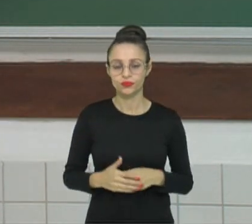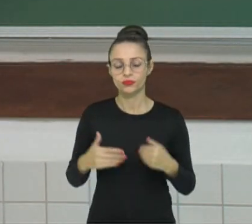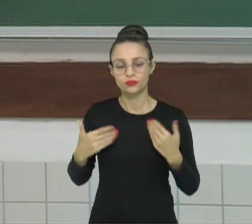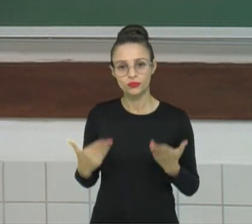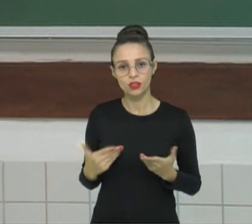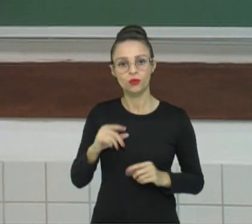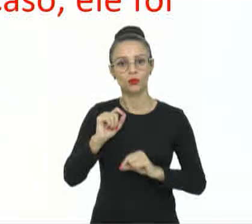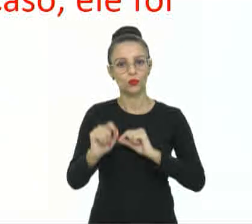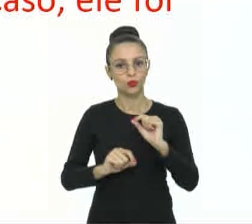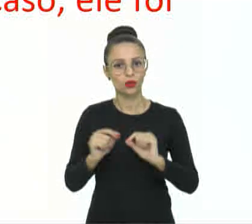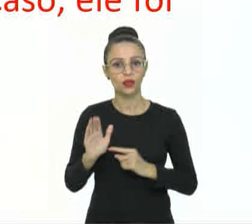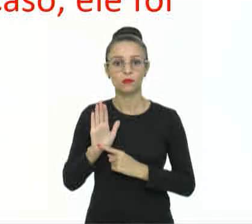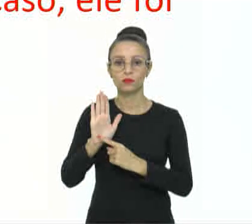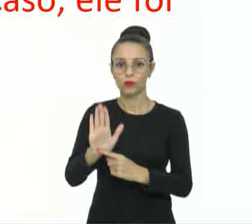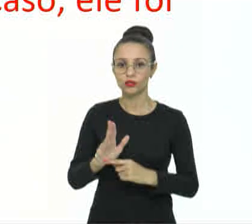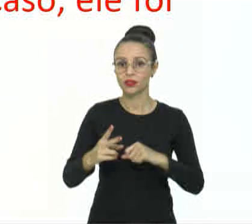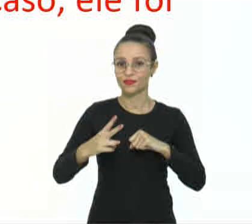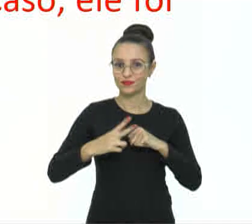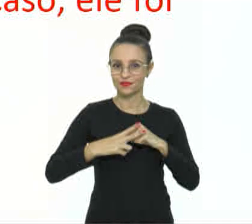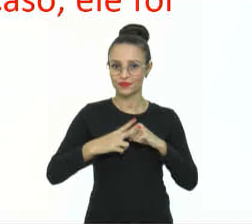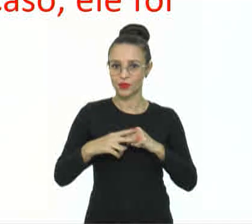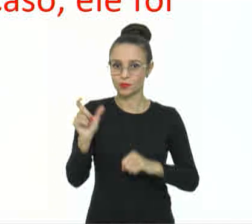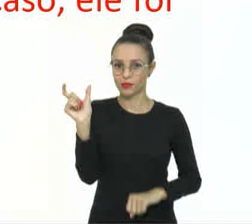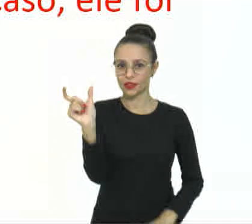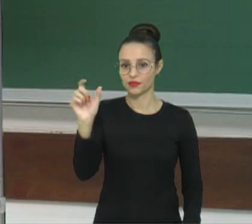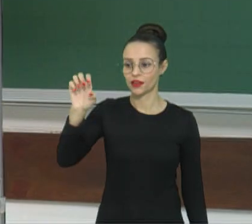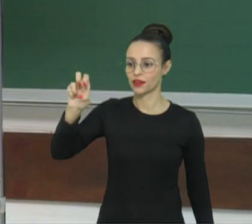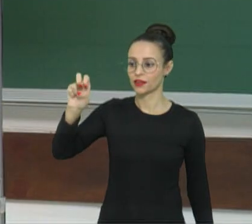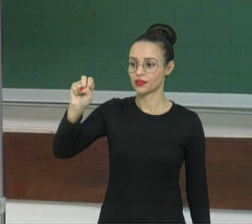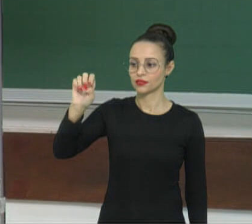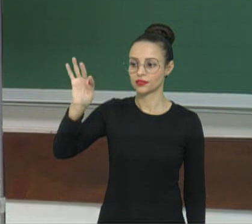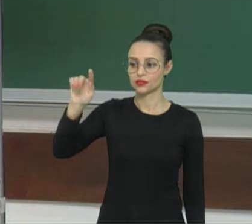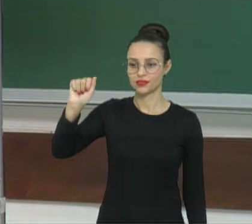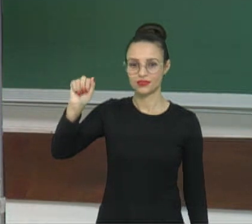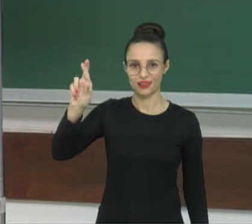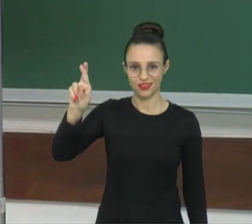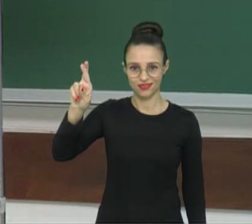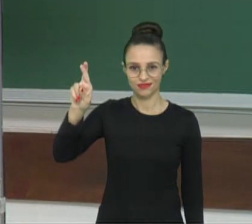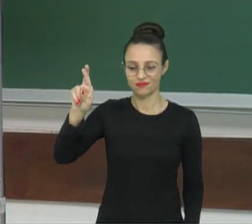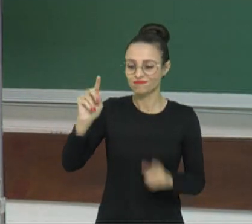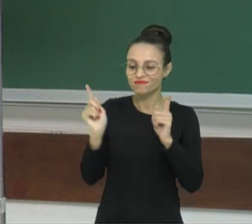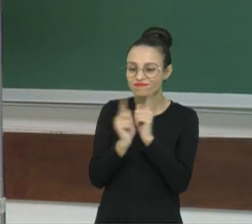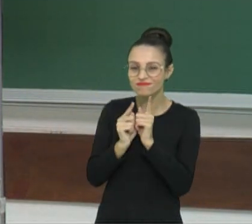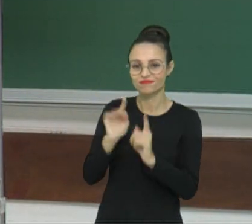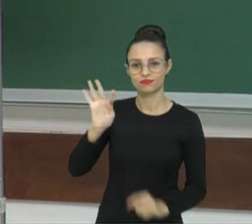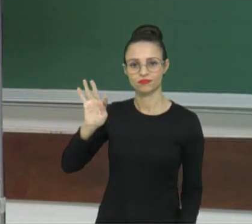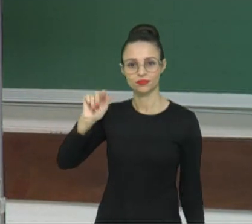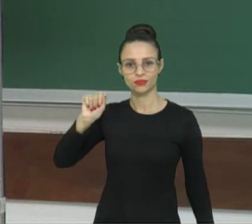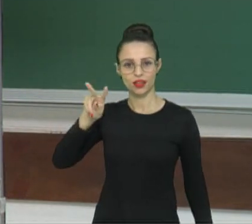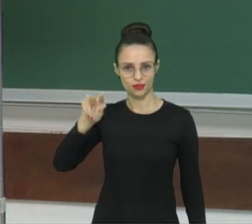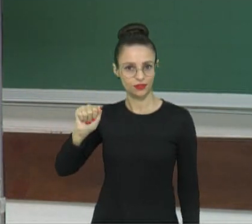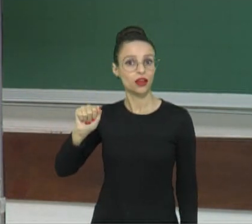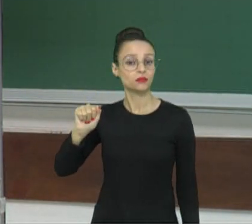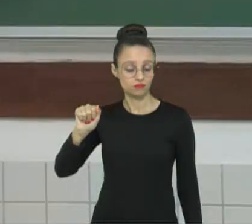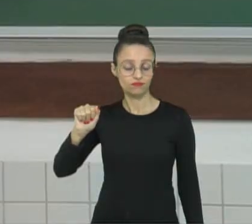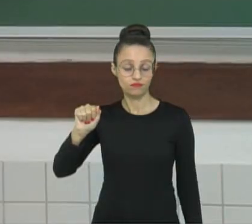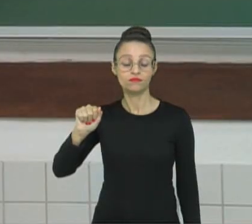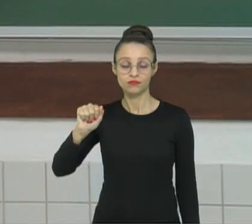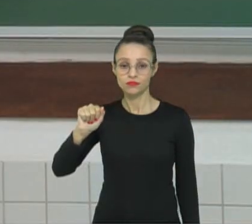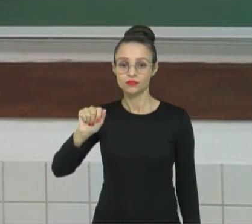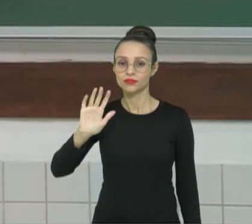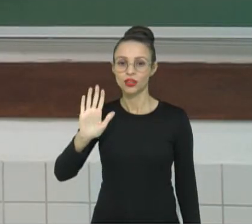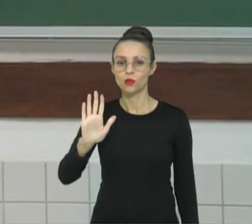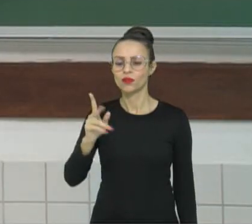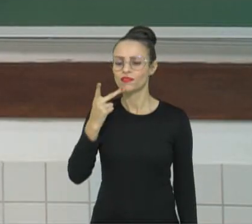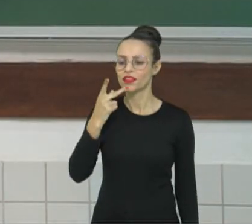ele foi utilizado para indicar que o verbo estar, olha aqui onde eu tenho o verbo estar, ali no tava, foi contraído. Então, em